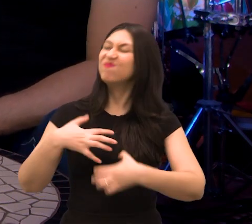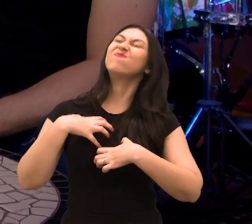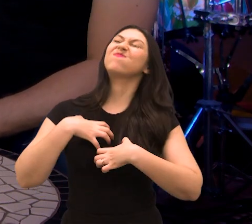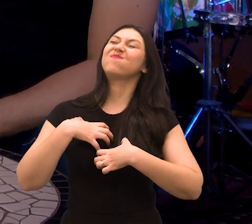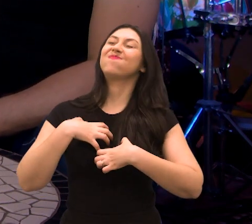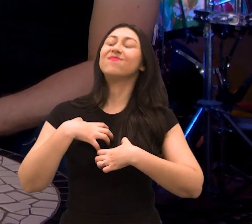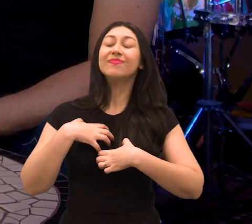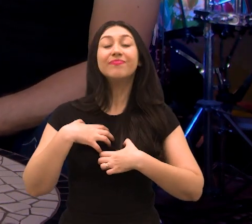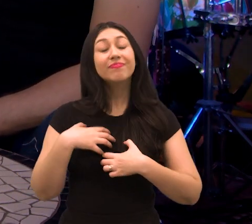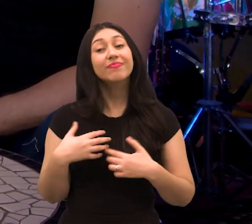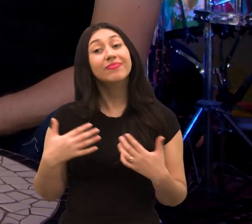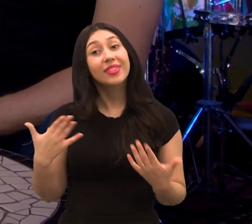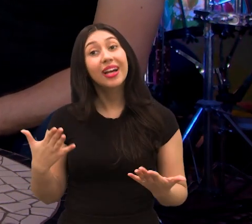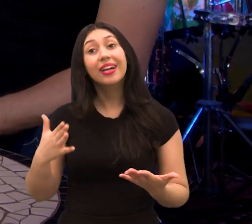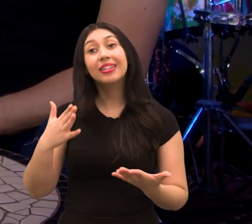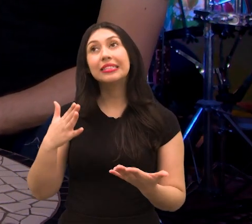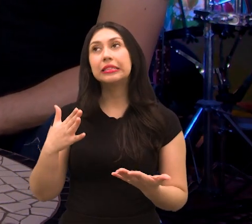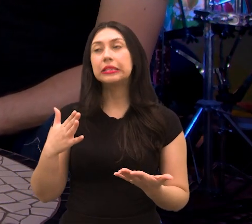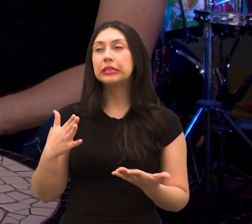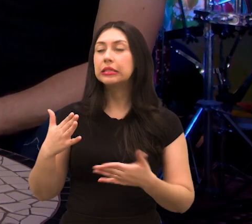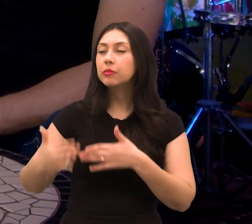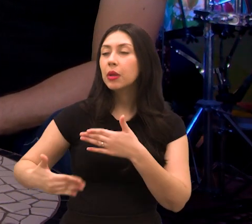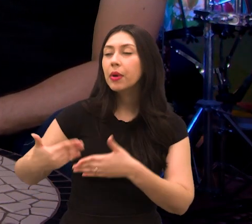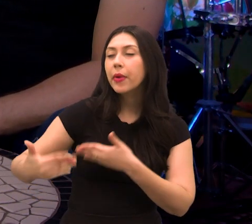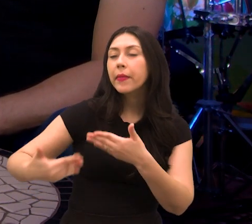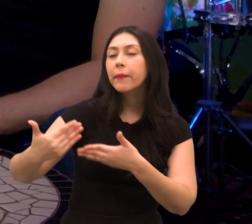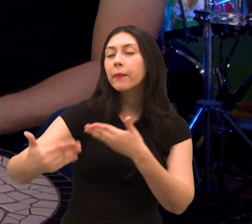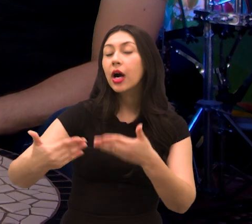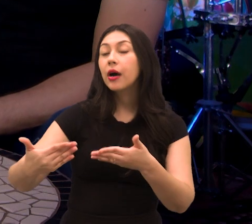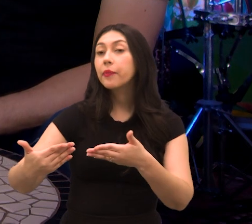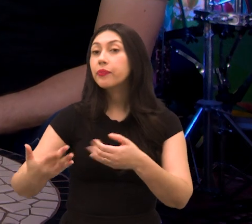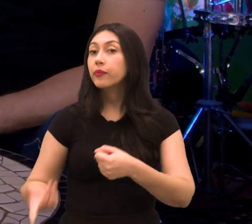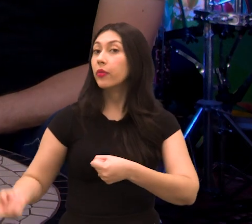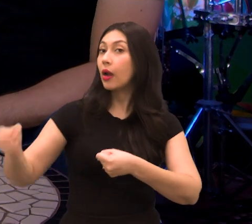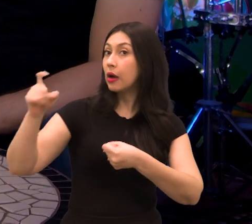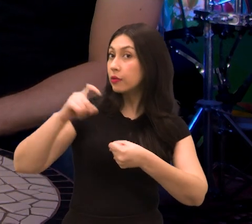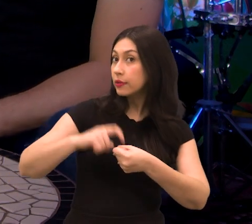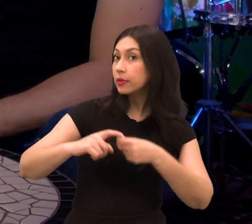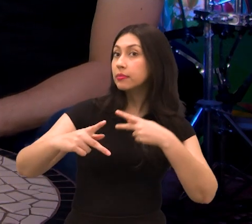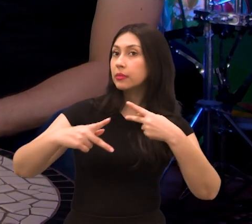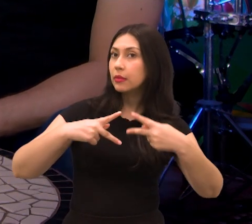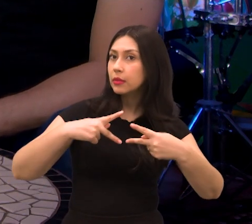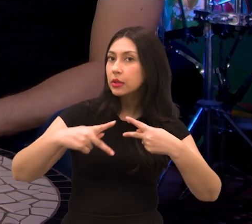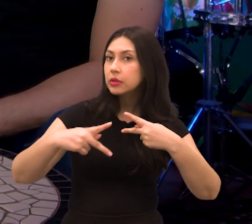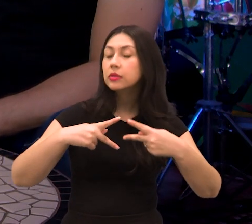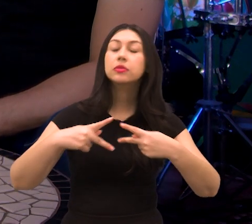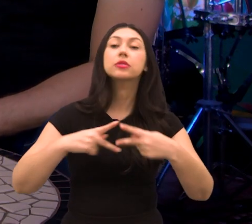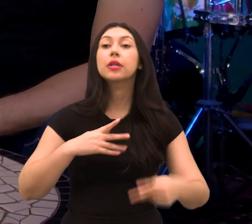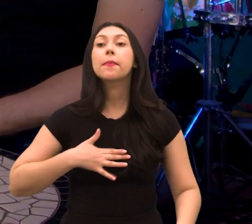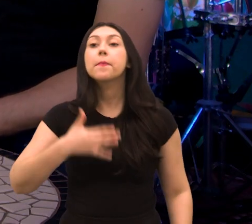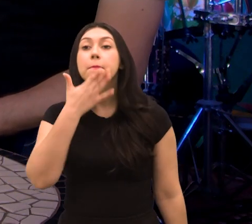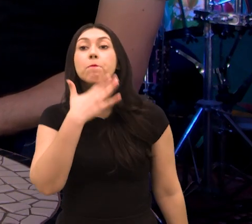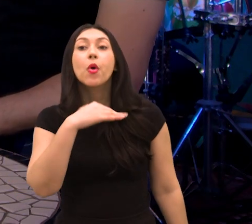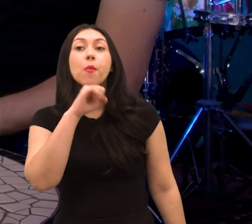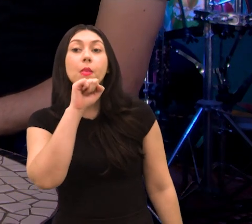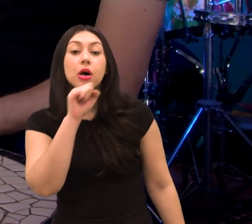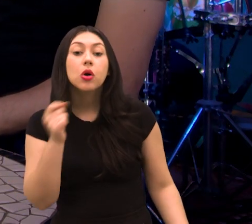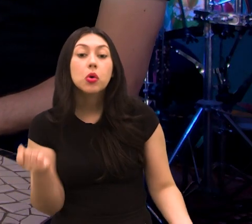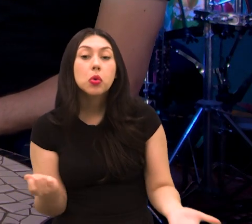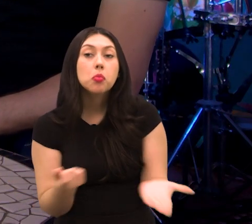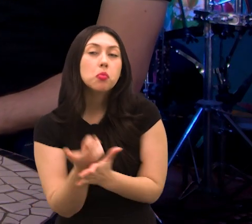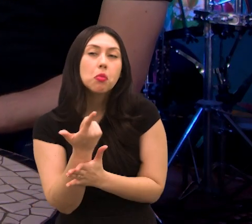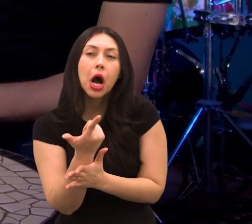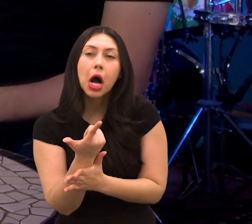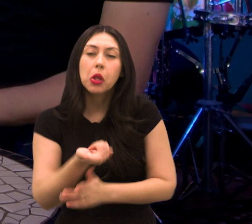forte. E aí se tornou decisivo quando eu voltei para São José, né? O meu pai tinha